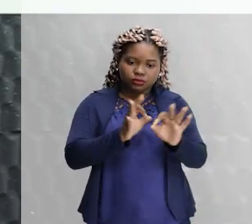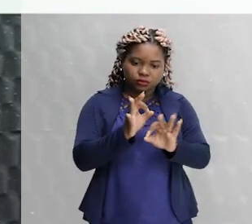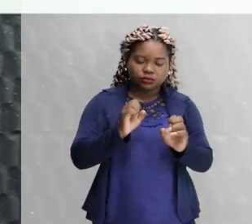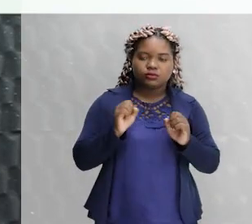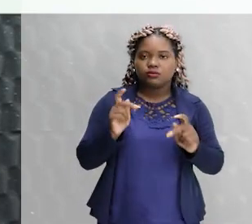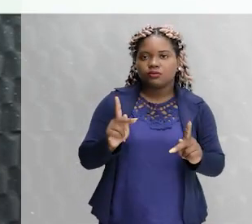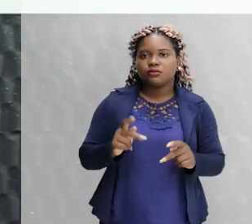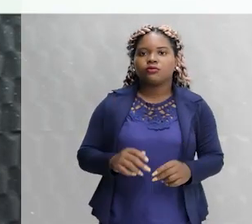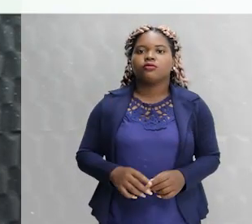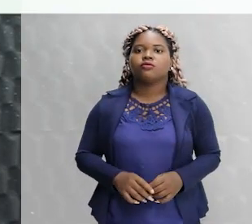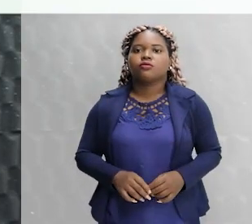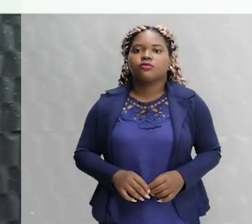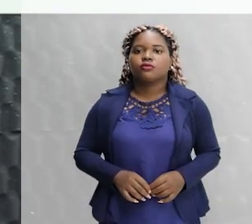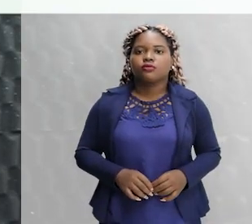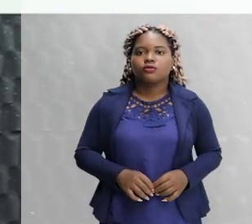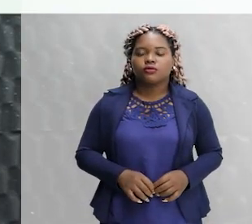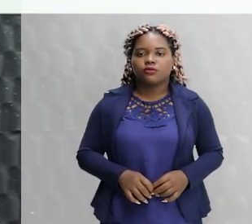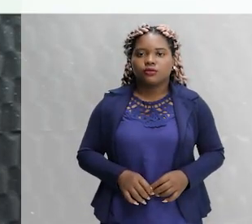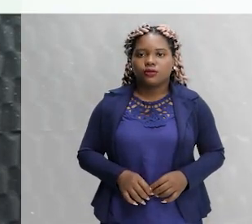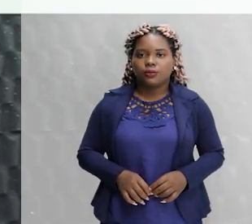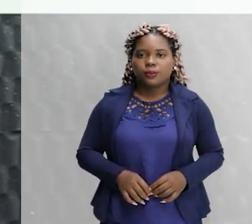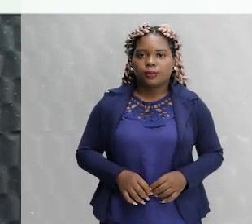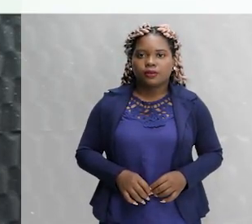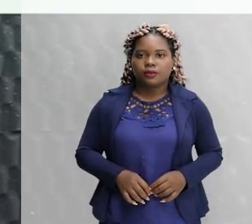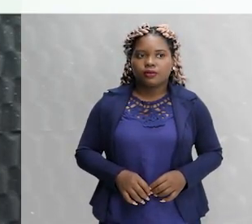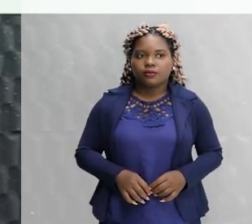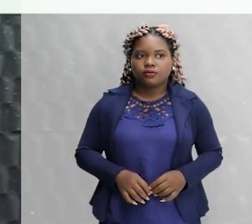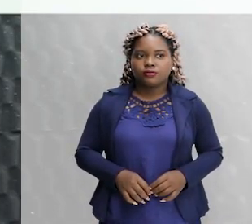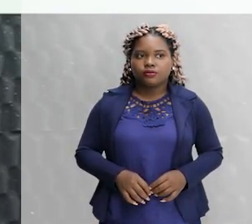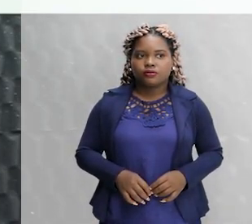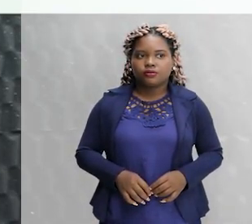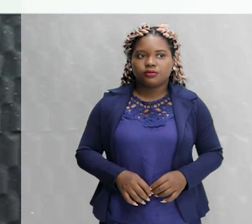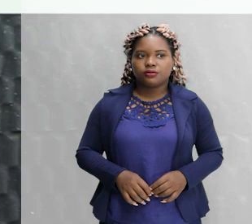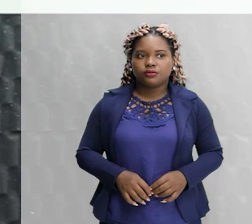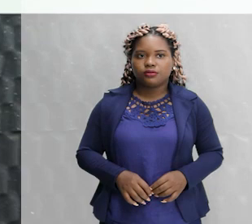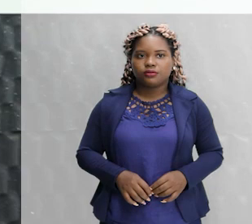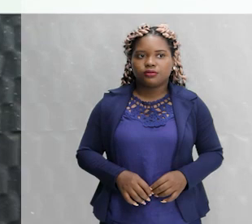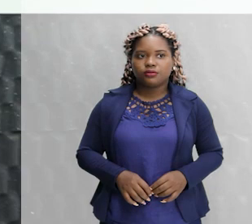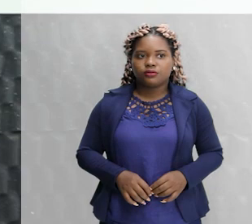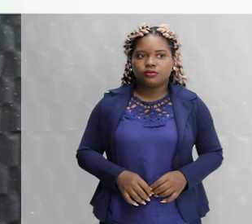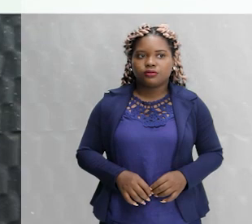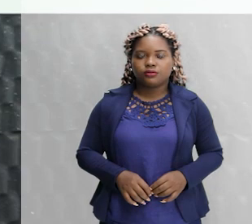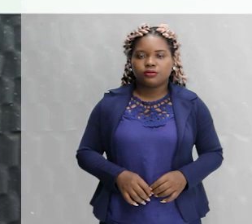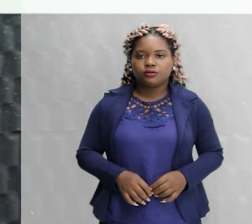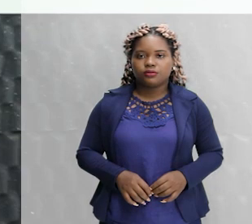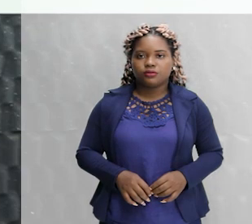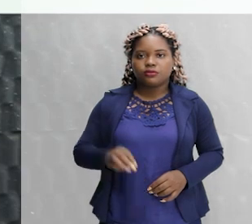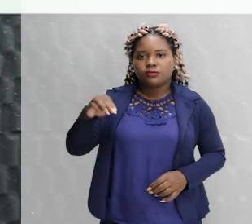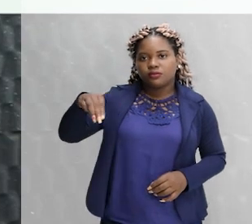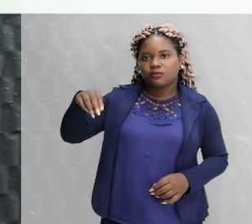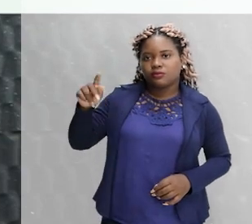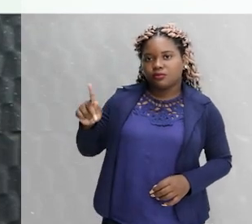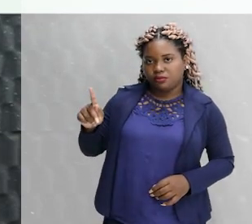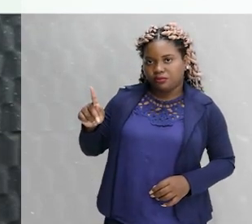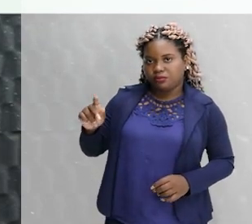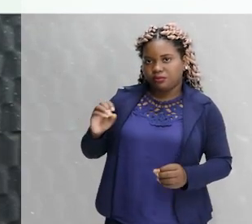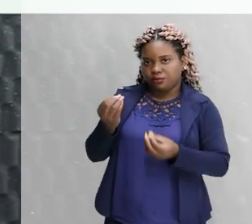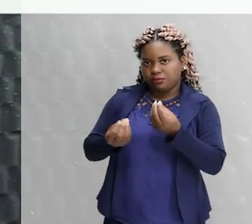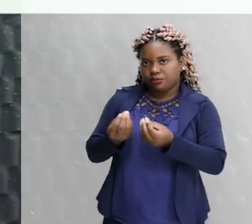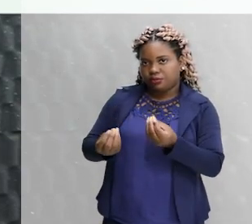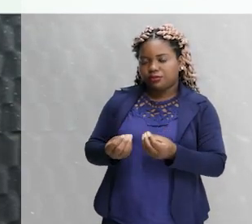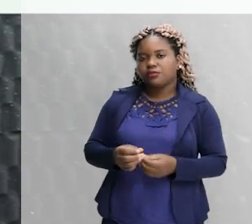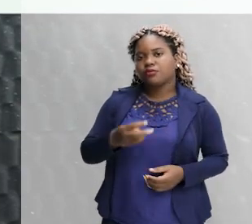contas, né? Para saber quanto é que foi a média aí do Pedro, como é que ele ficou a média dele. Então vai